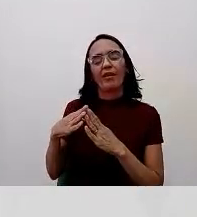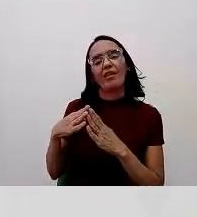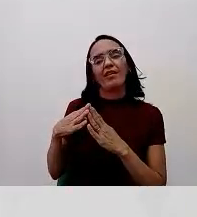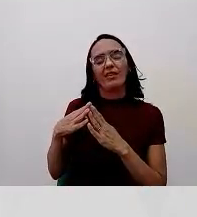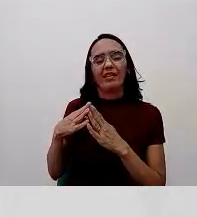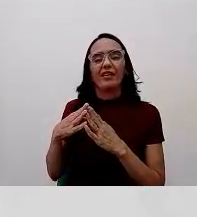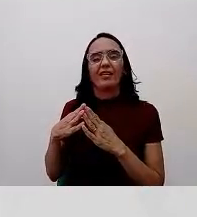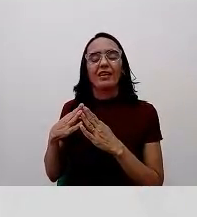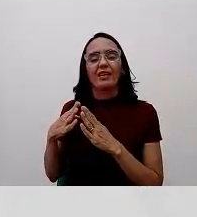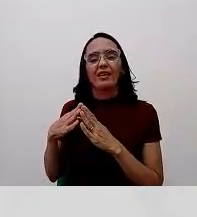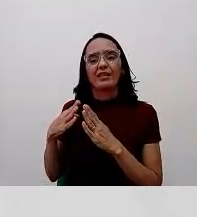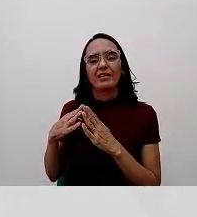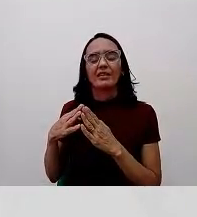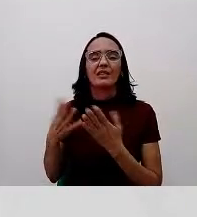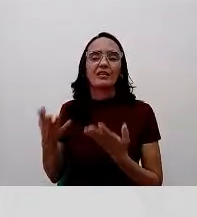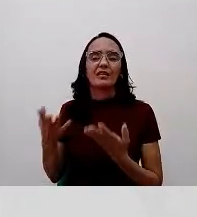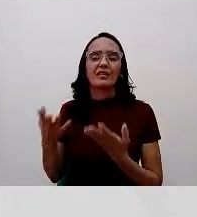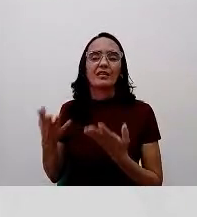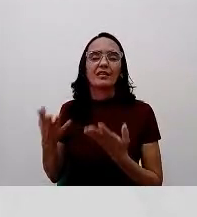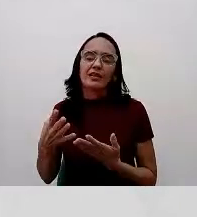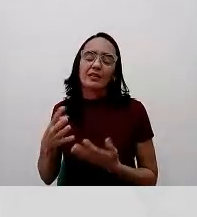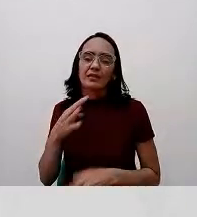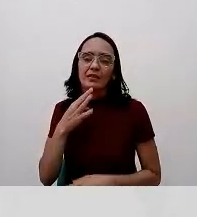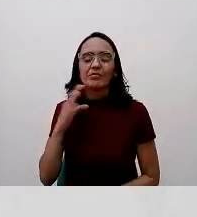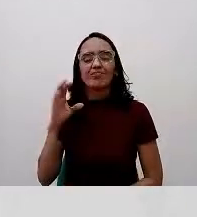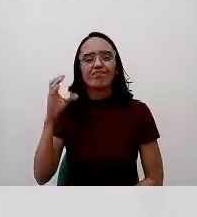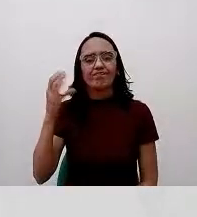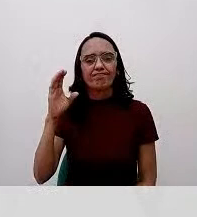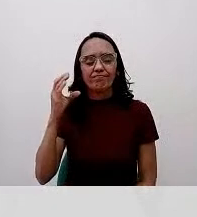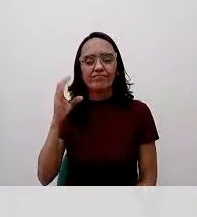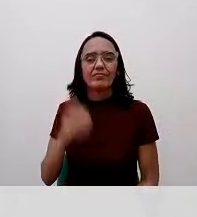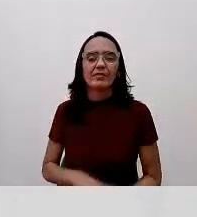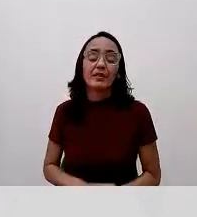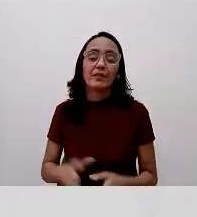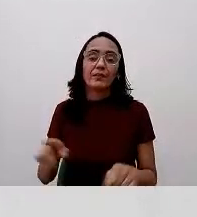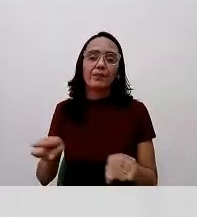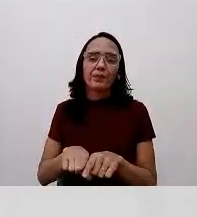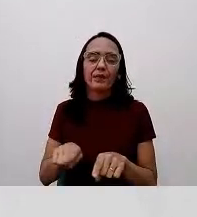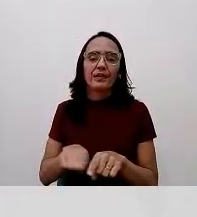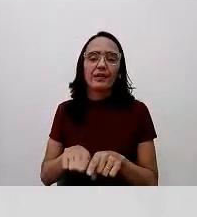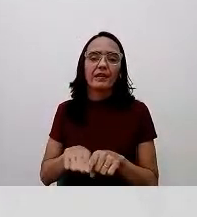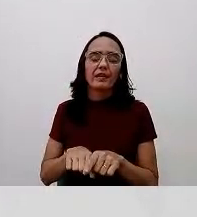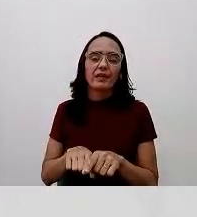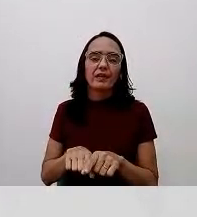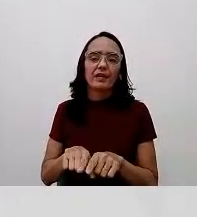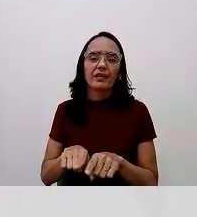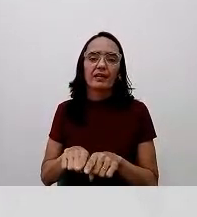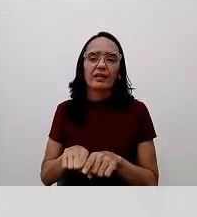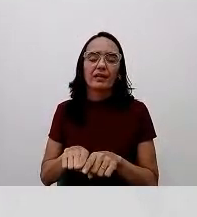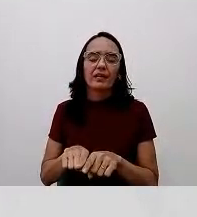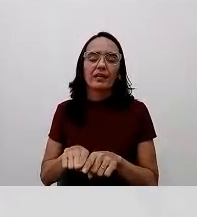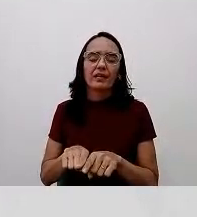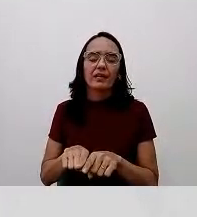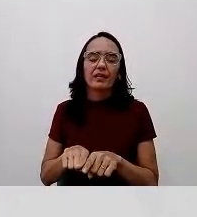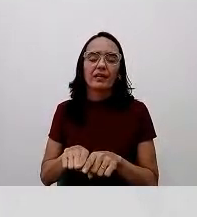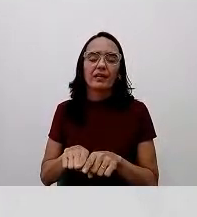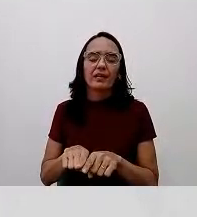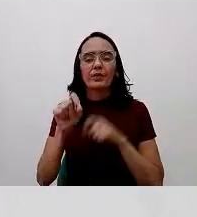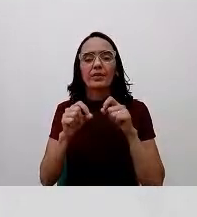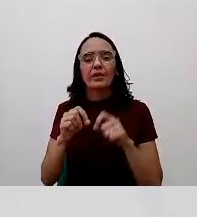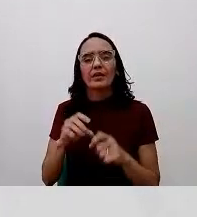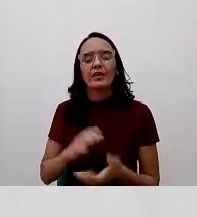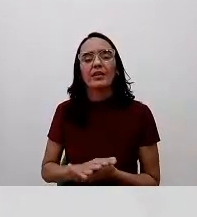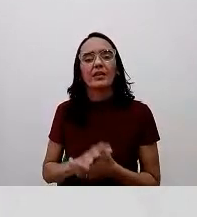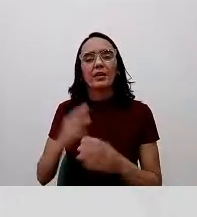sua sapiência, né. E também dizer que esse evento, ele, apesar de quem não acompanhou ao vivo aqui pelo chat, né, pode também acessar